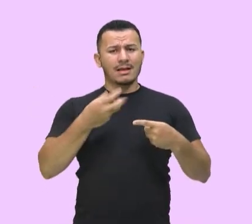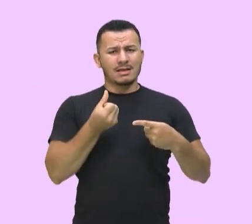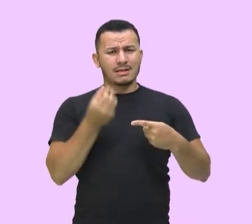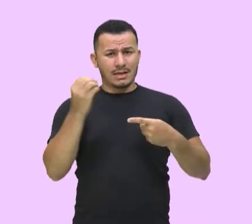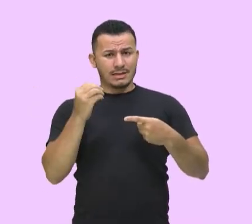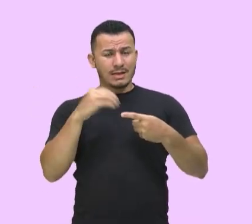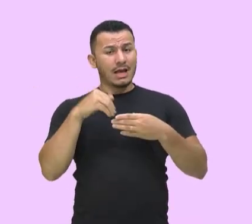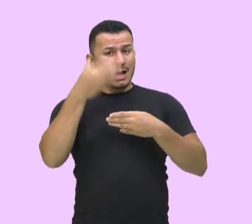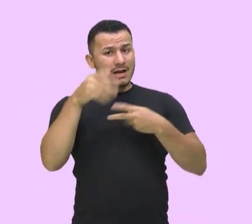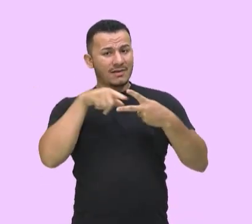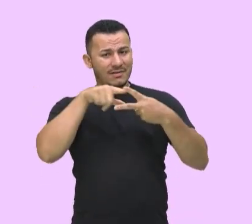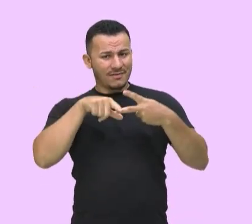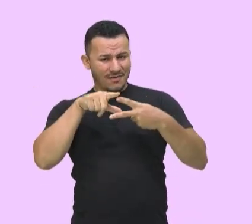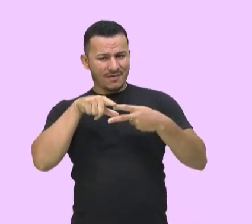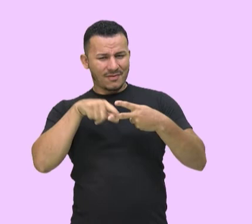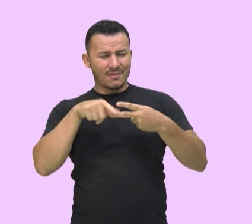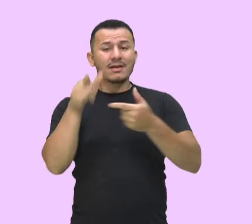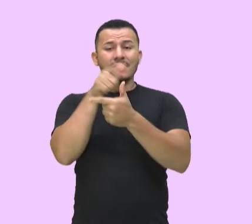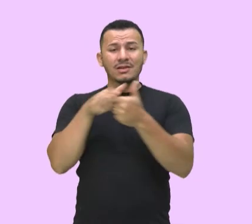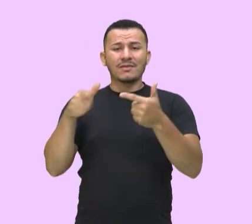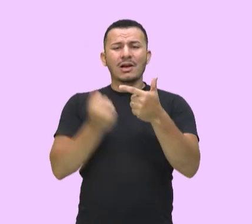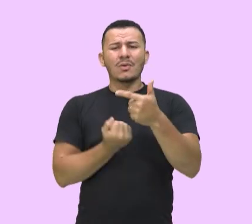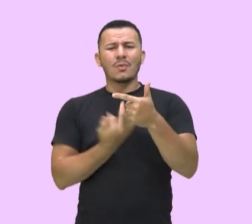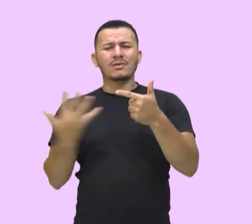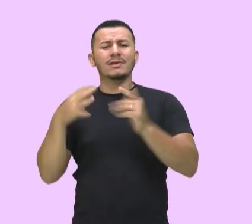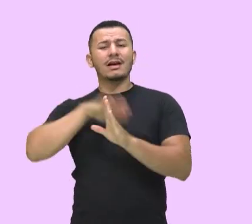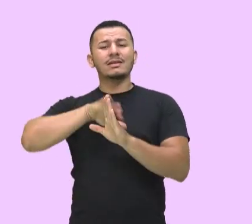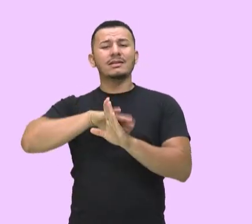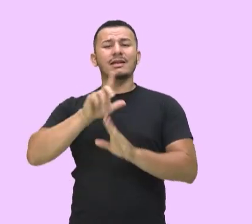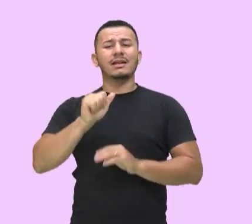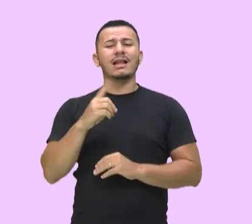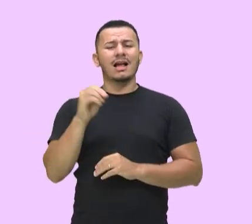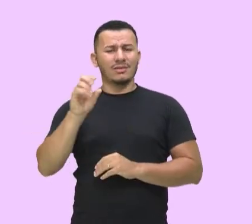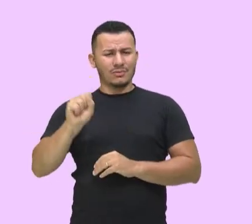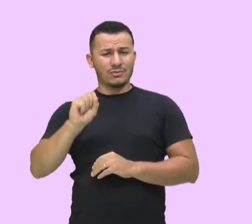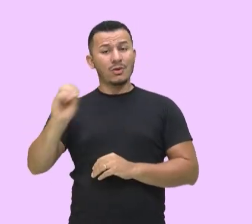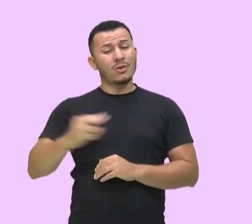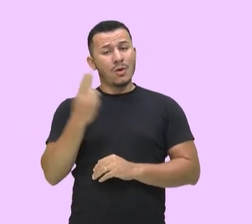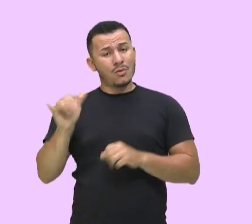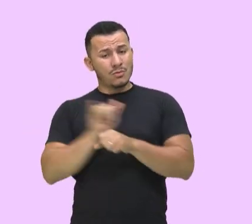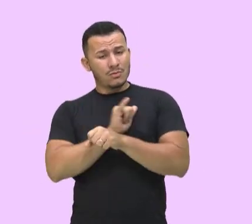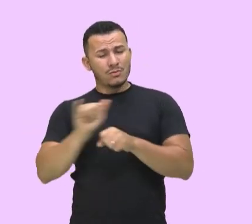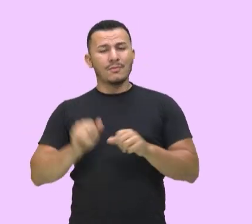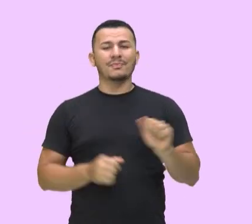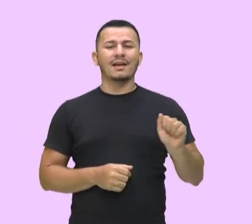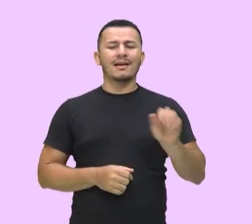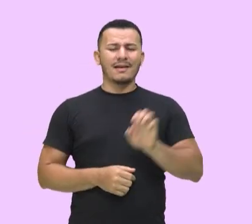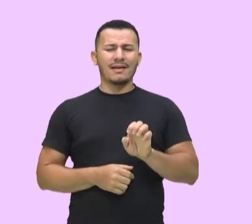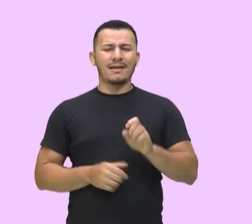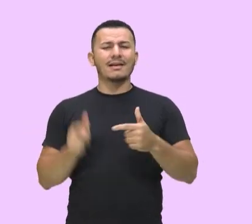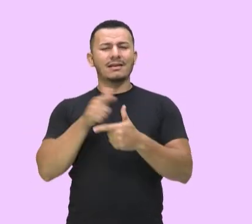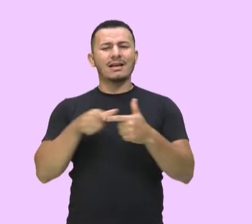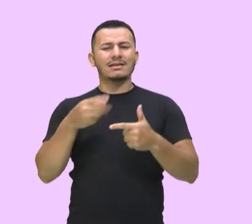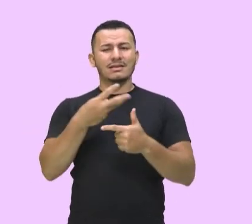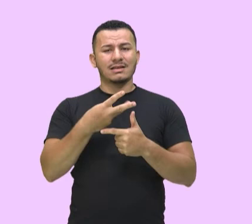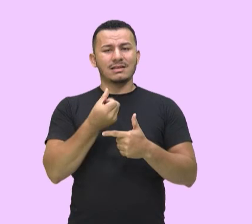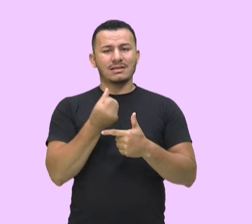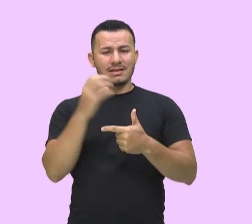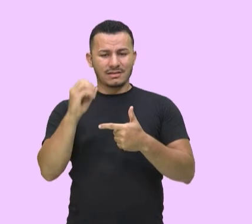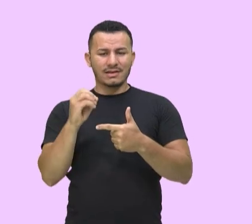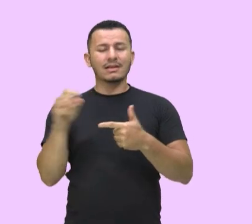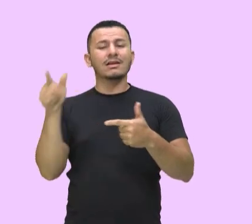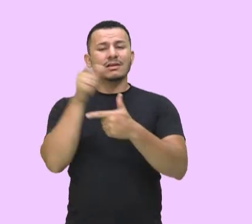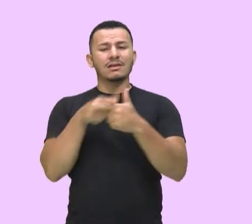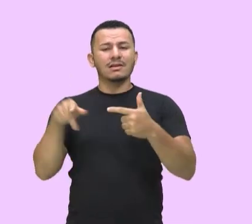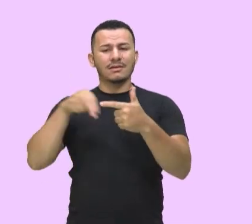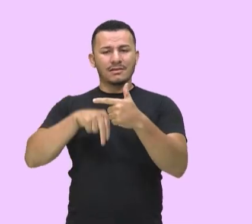360 graus sobre quantidade de lados, ou AE igual 360